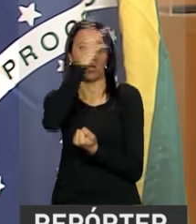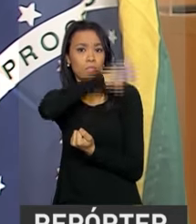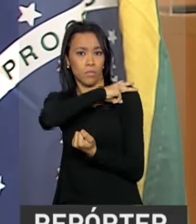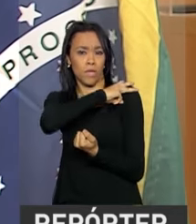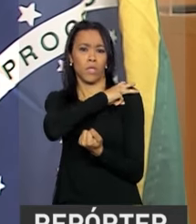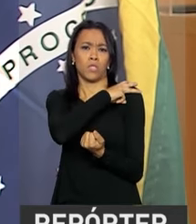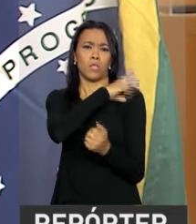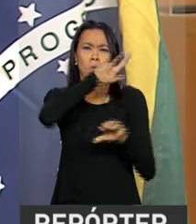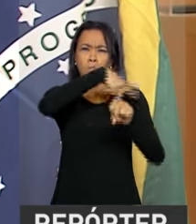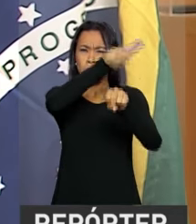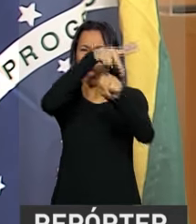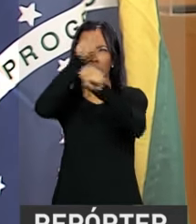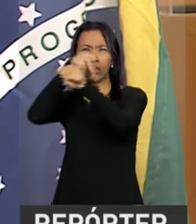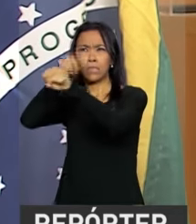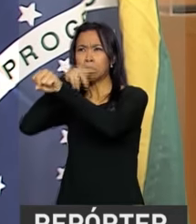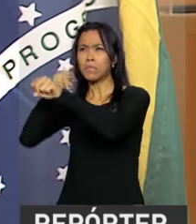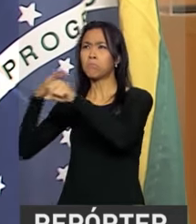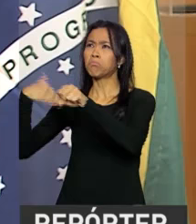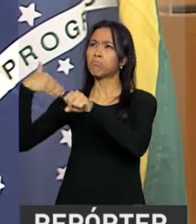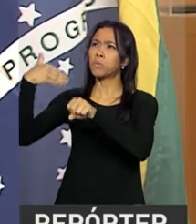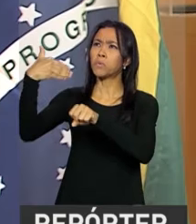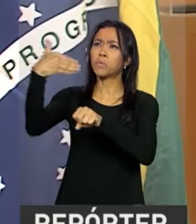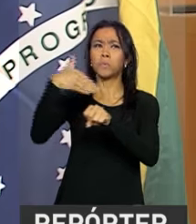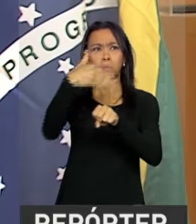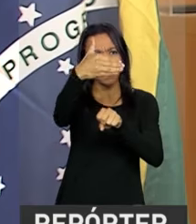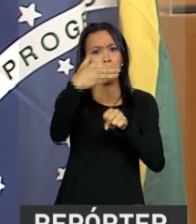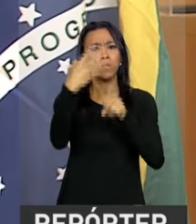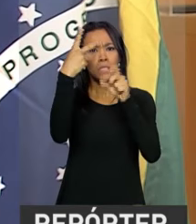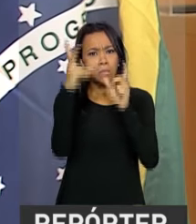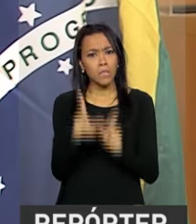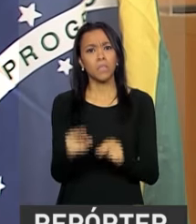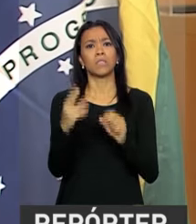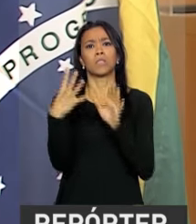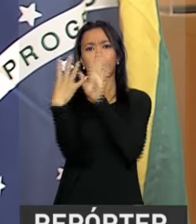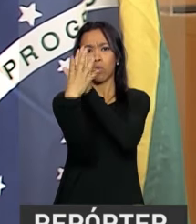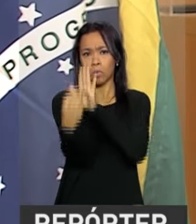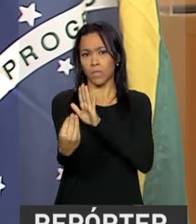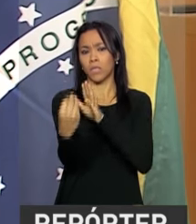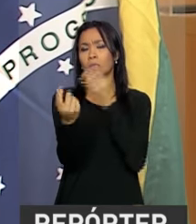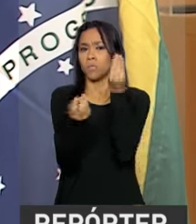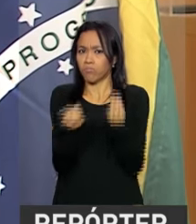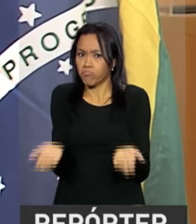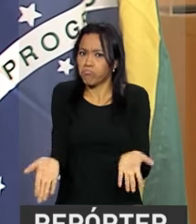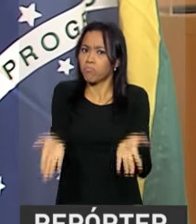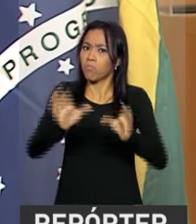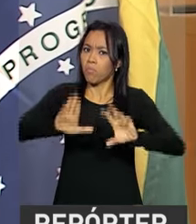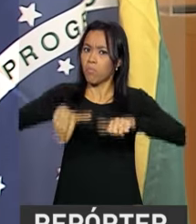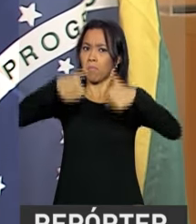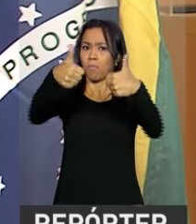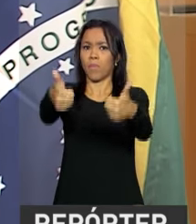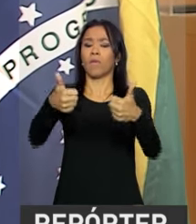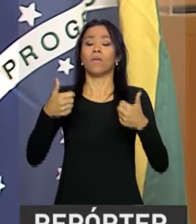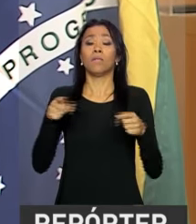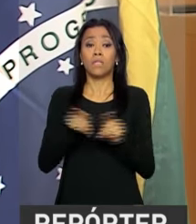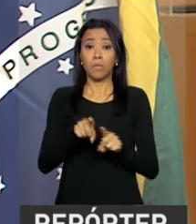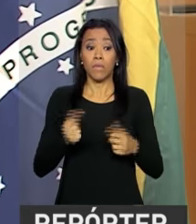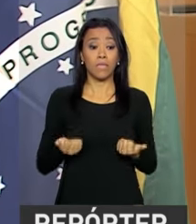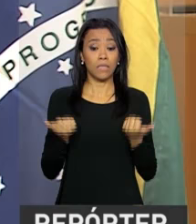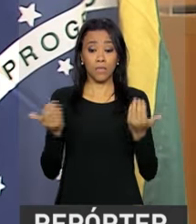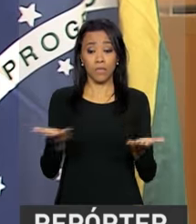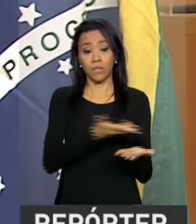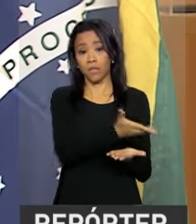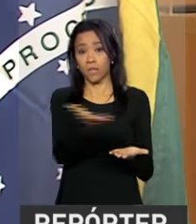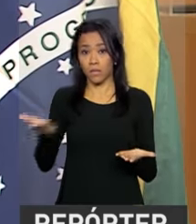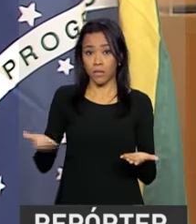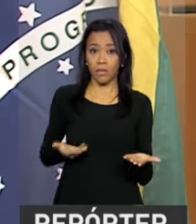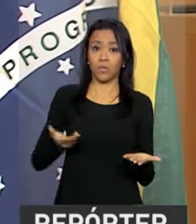desenvolvido e em desenvolvimento caminhou nessa direção na questão da Educação de nível médio e ao mesmo tempo facultando ao Jovem